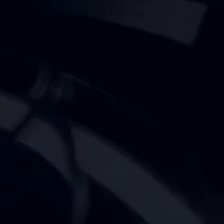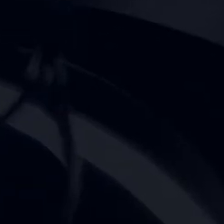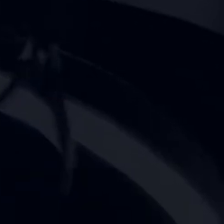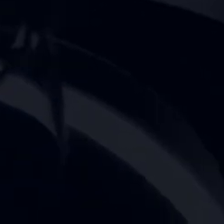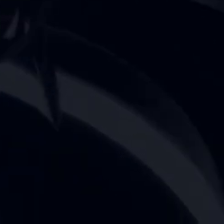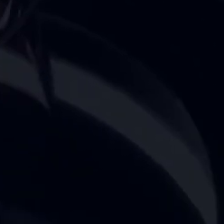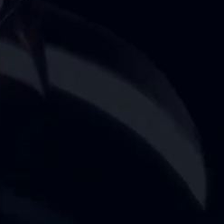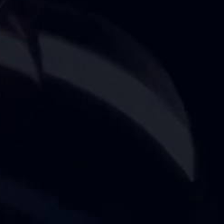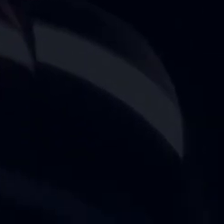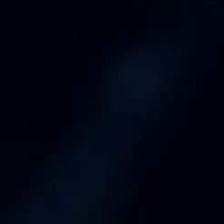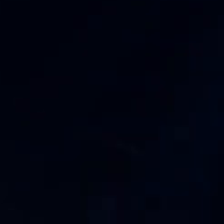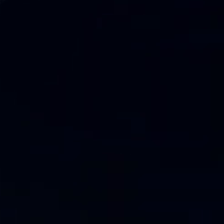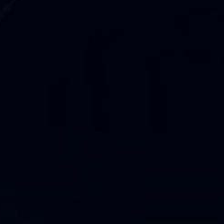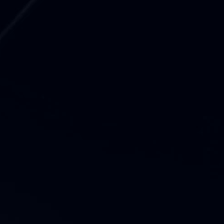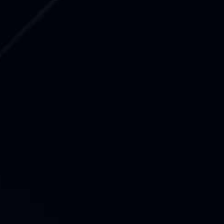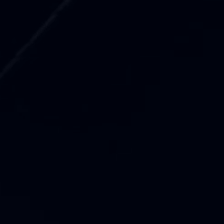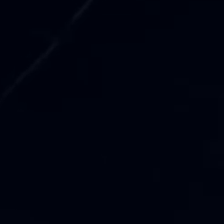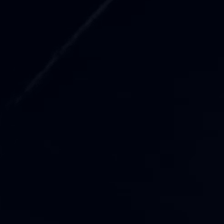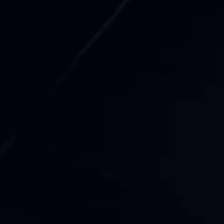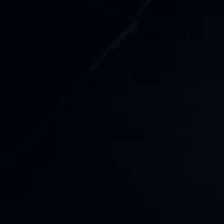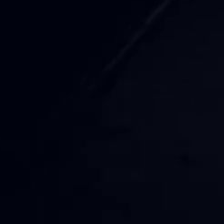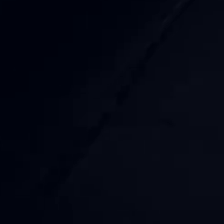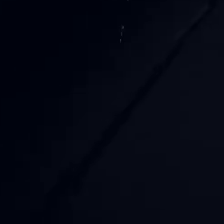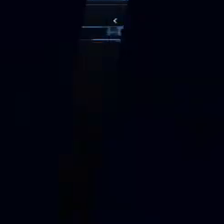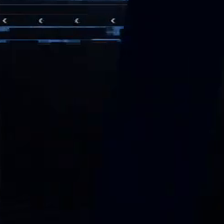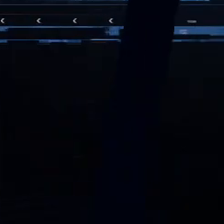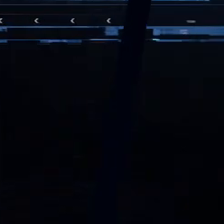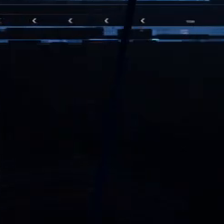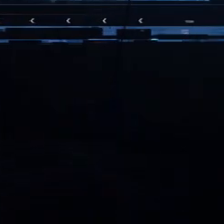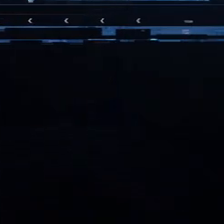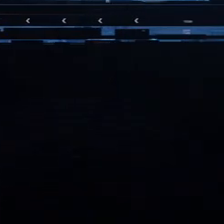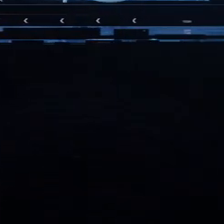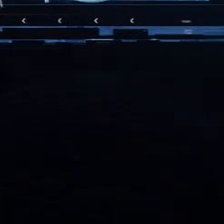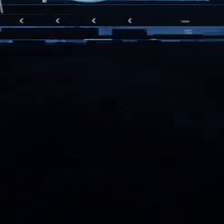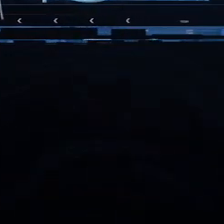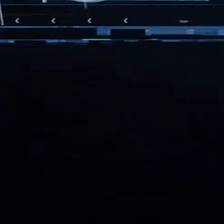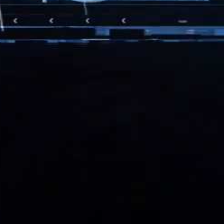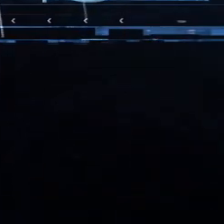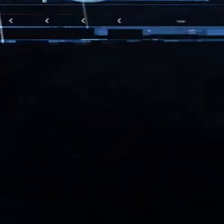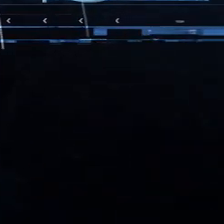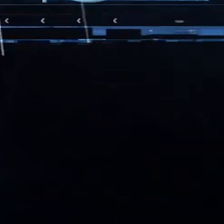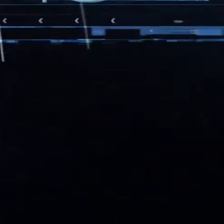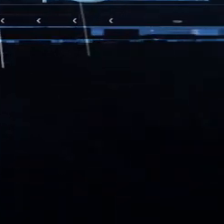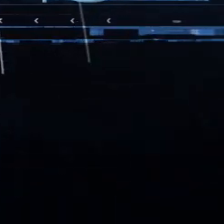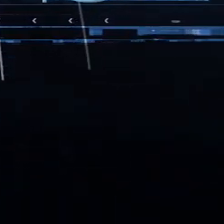aprovinciadopará.com.br. Aqui você fica bem informado. A qualquer momento, mais news.